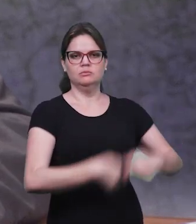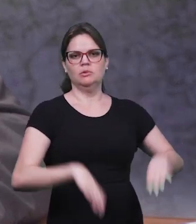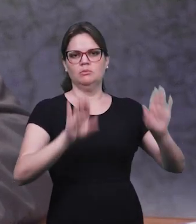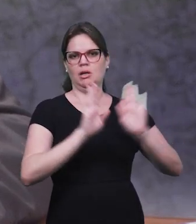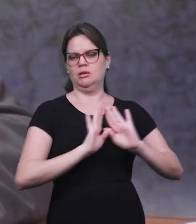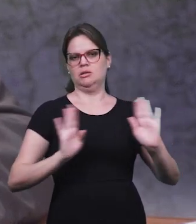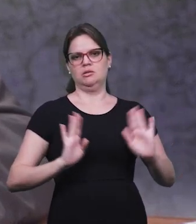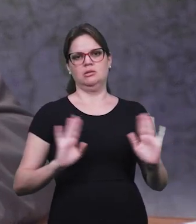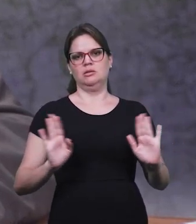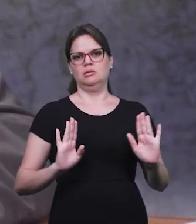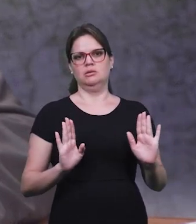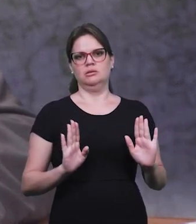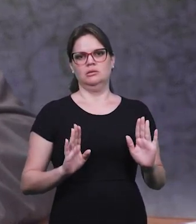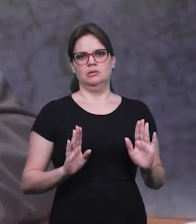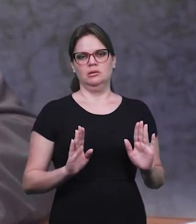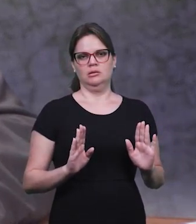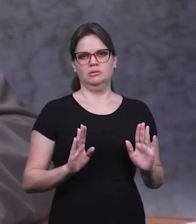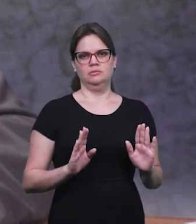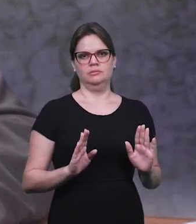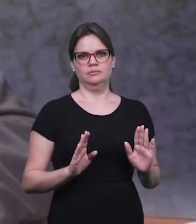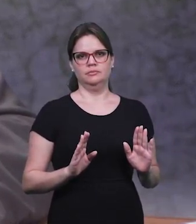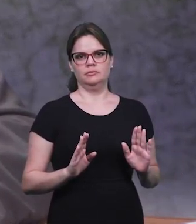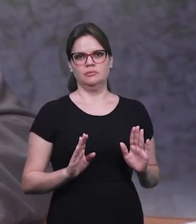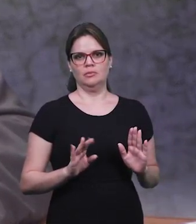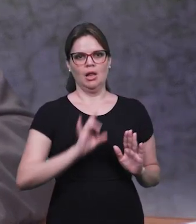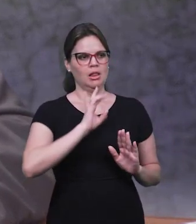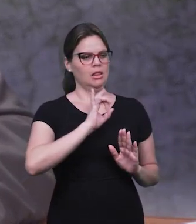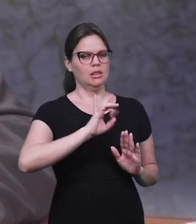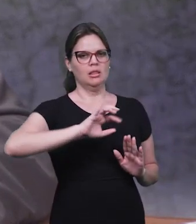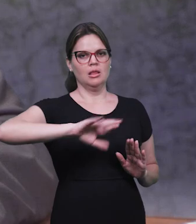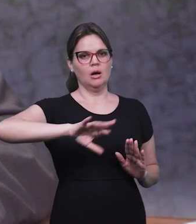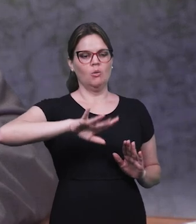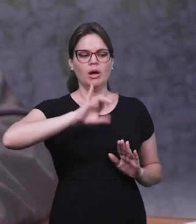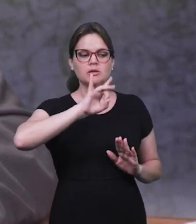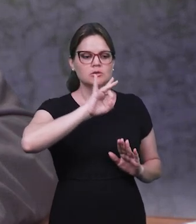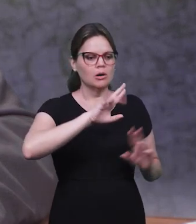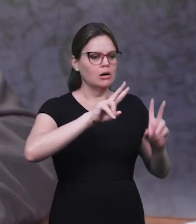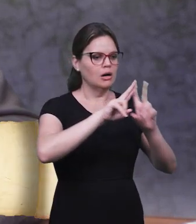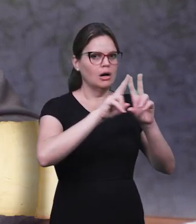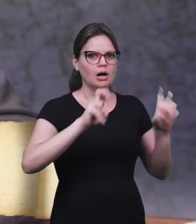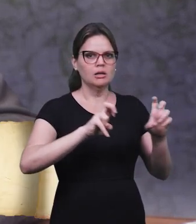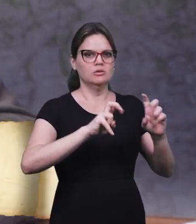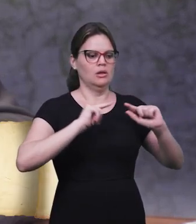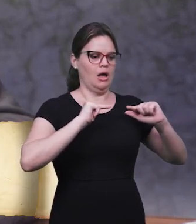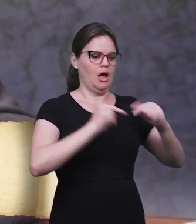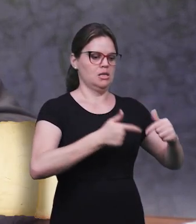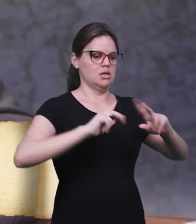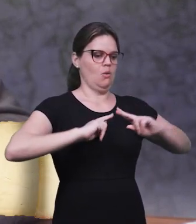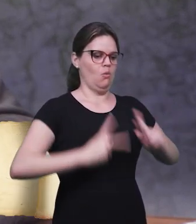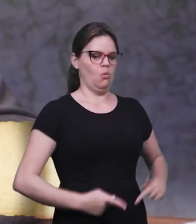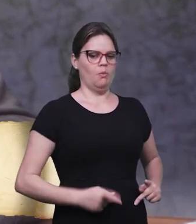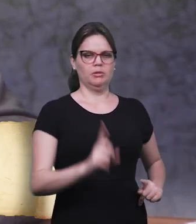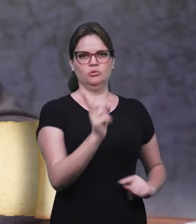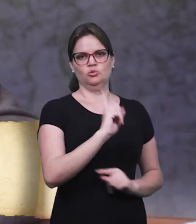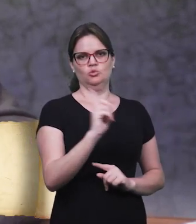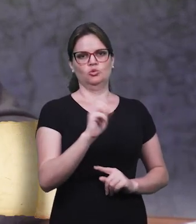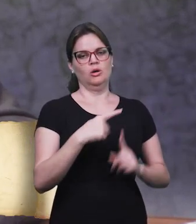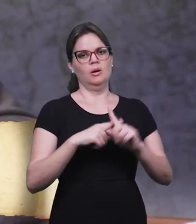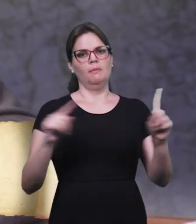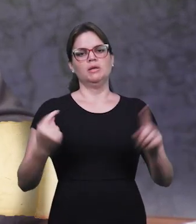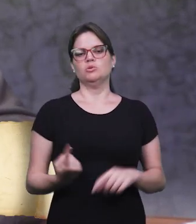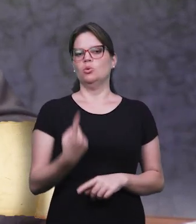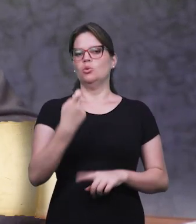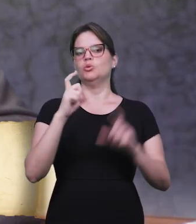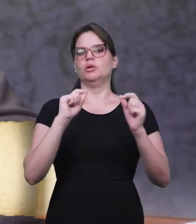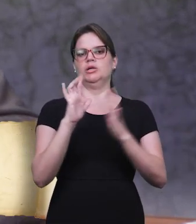depende nem dos contextos das leis, mandamentos e estatutos. É um só,